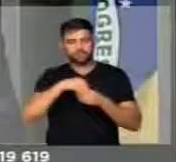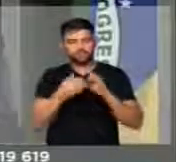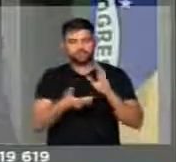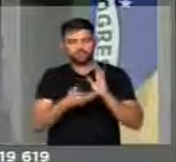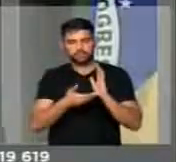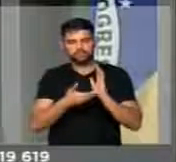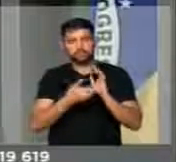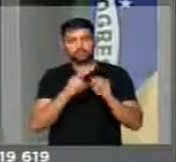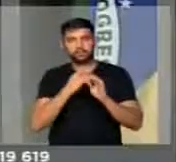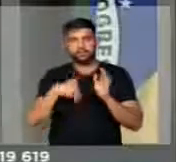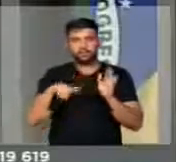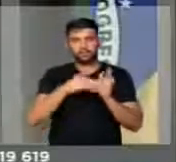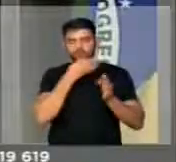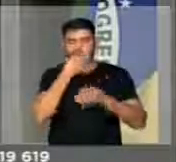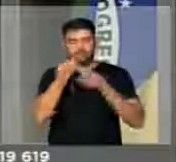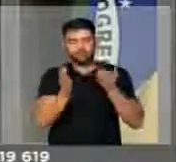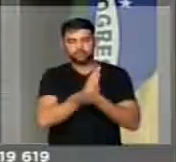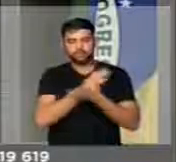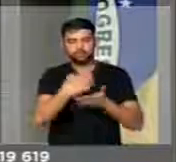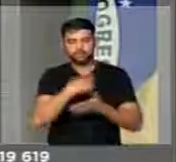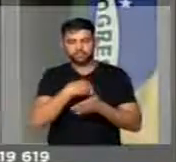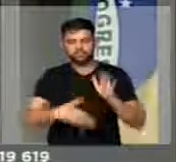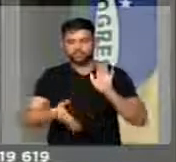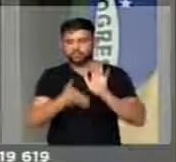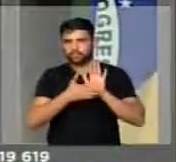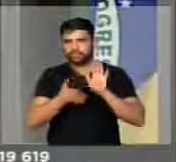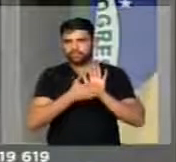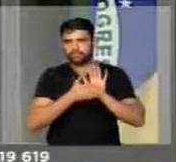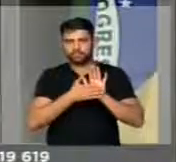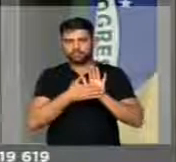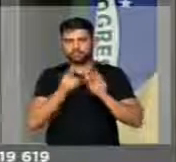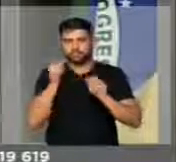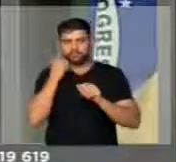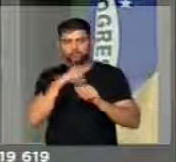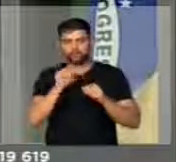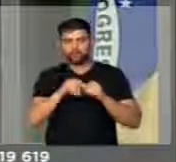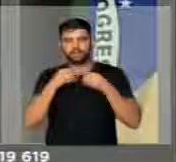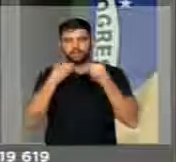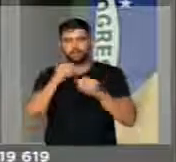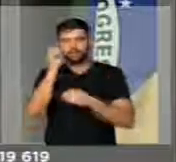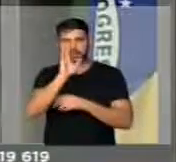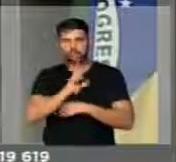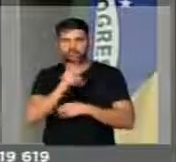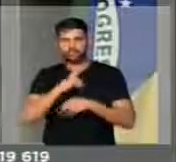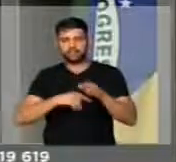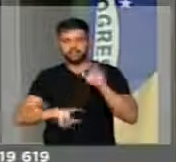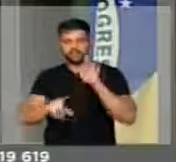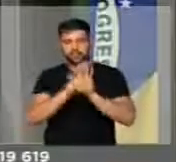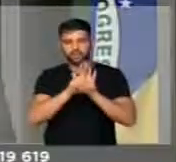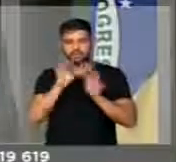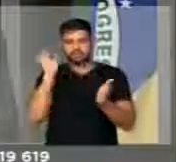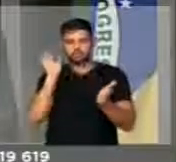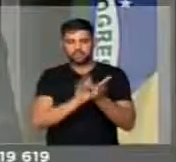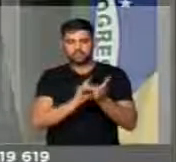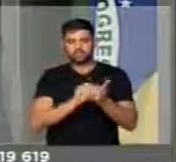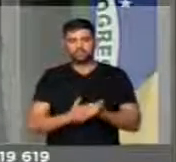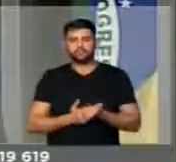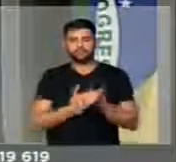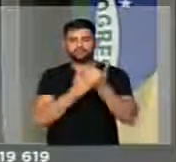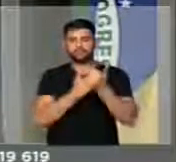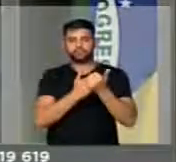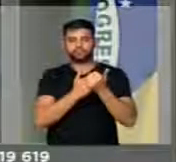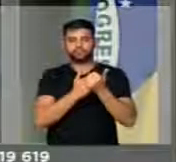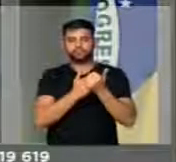casa, todos imbuídos no propósito de darmos ao Brasil uma lei que de fato